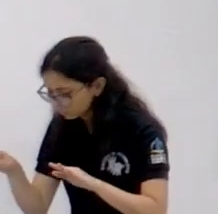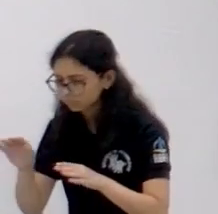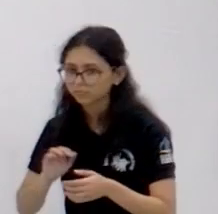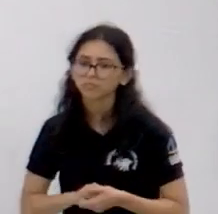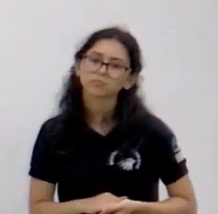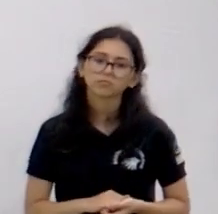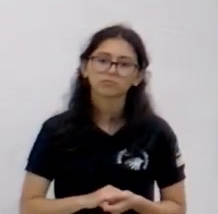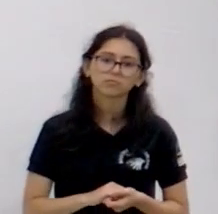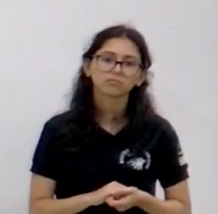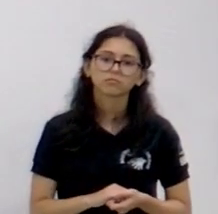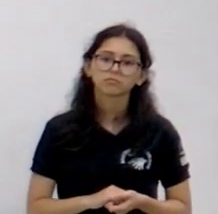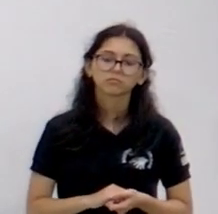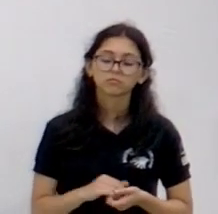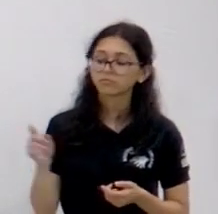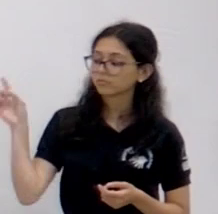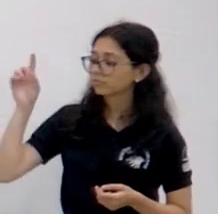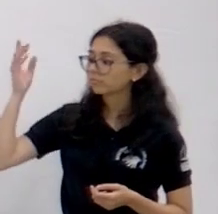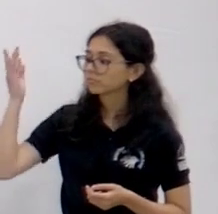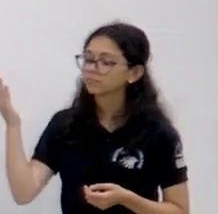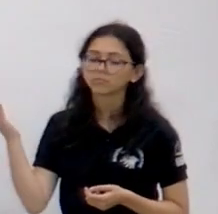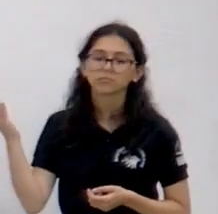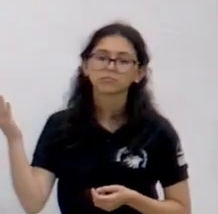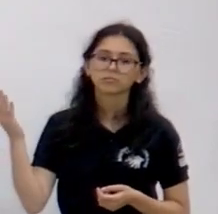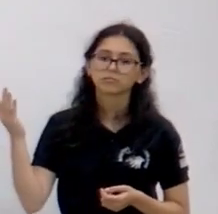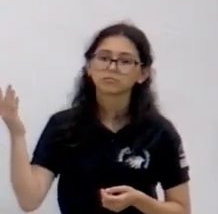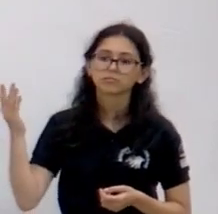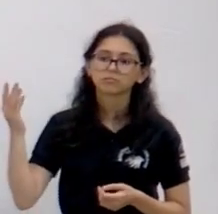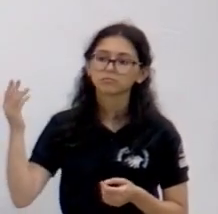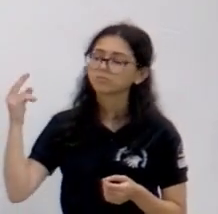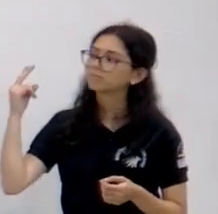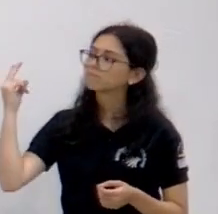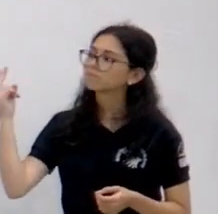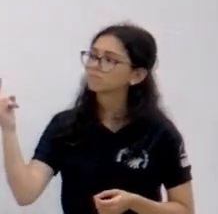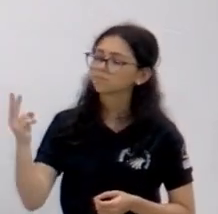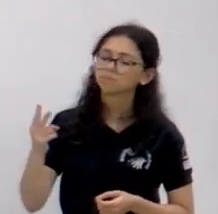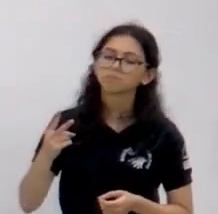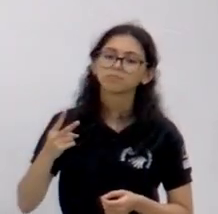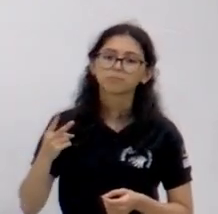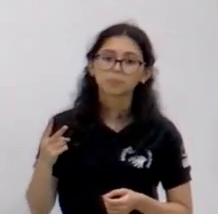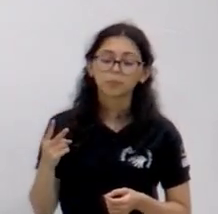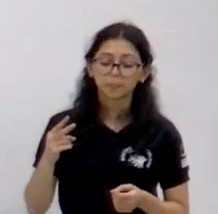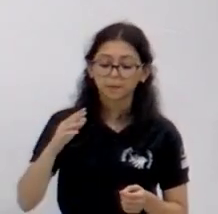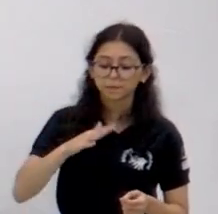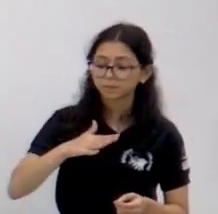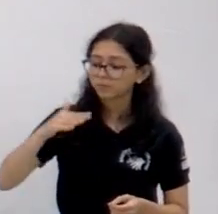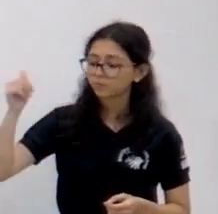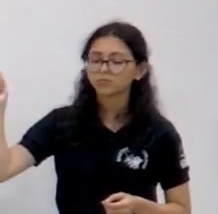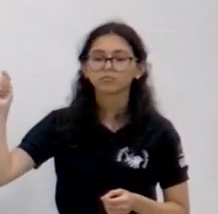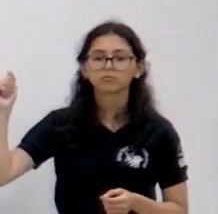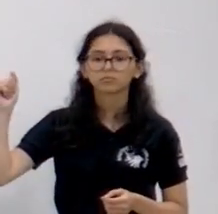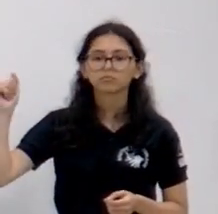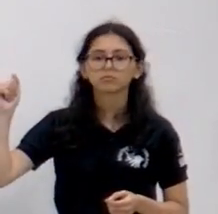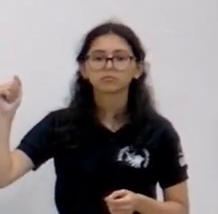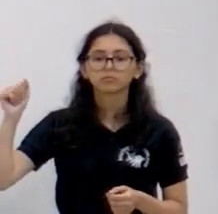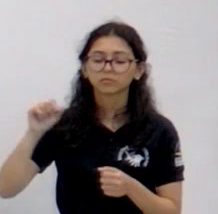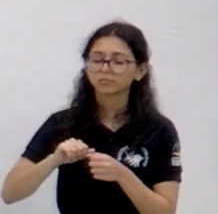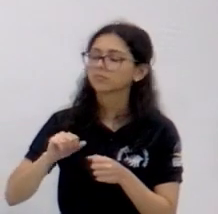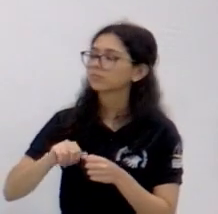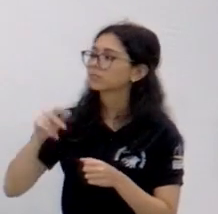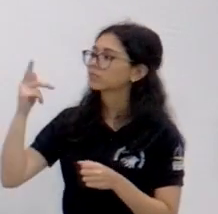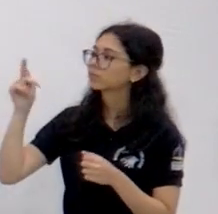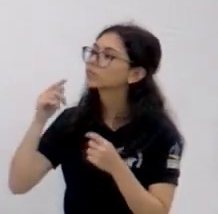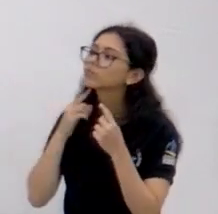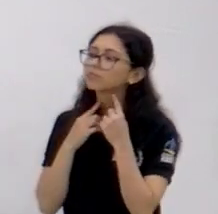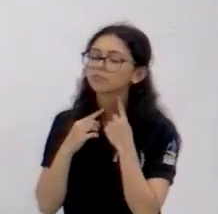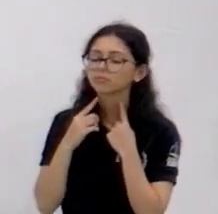vê. É aquilo que Deus enxerga em nós, e que nós não temos condições, pelos nossos olhos humanos, de enxergar